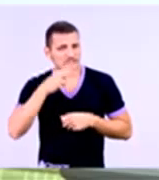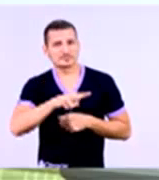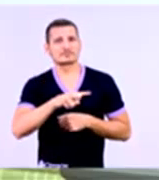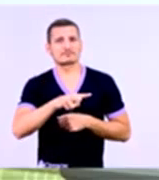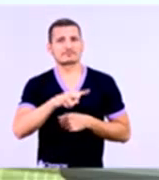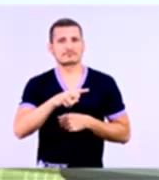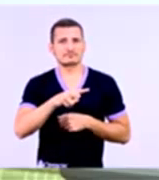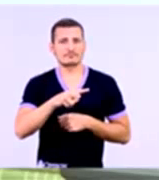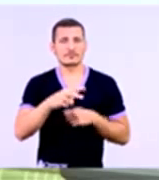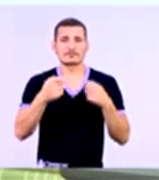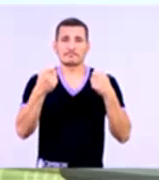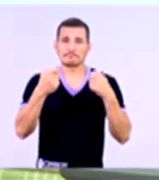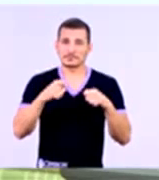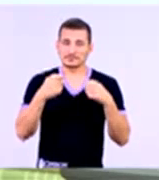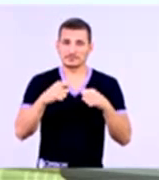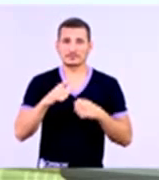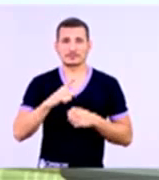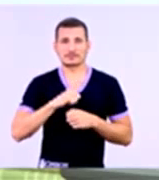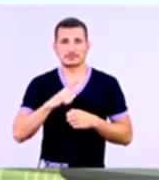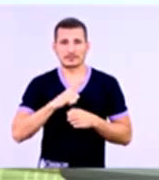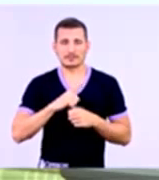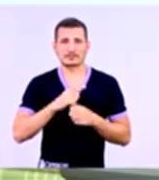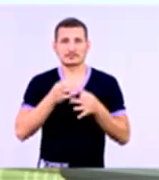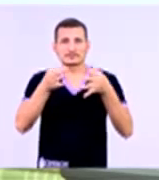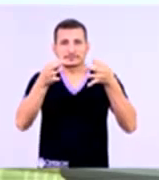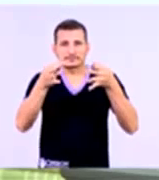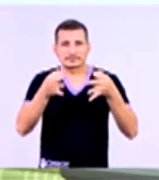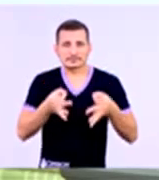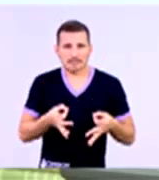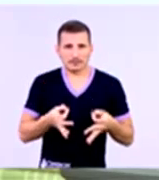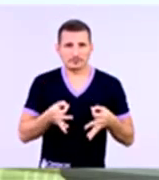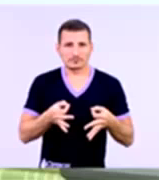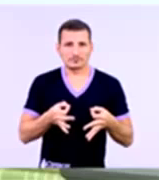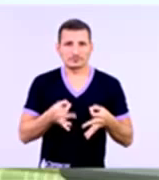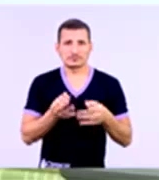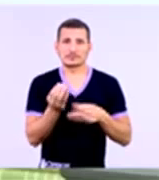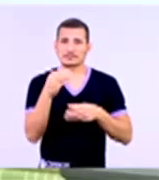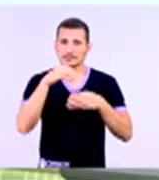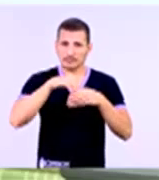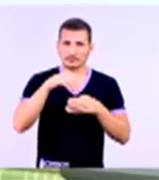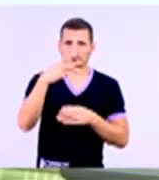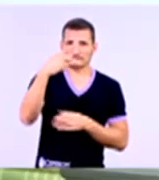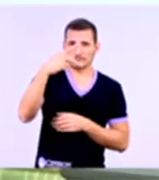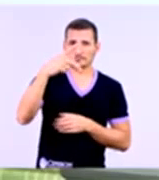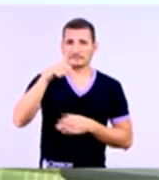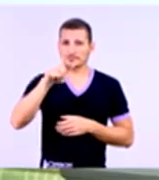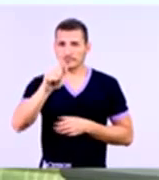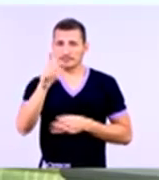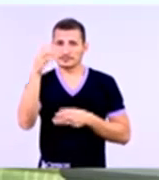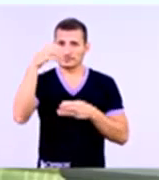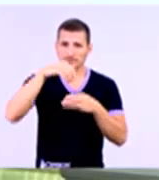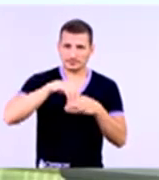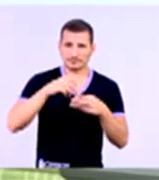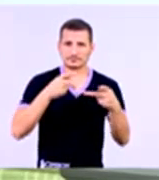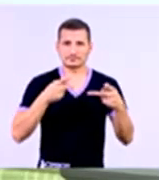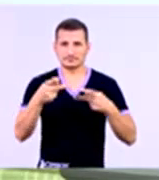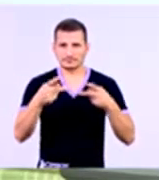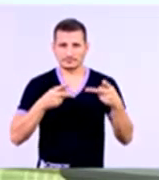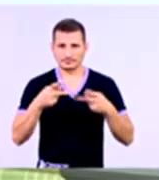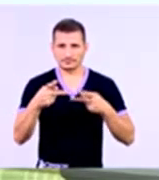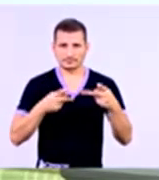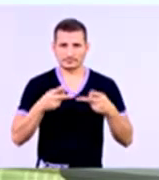Precisam estar de forma adequada, disposta dentro da página, dentro do projeto. Precisa